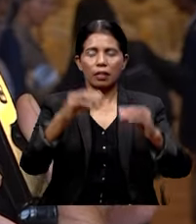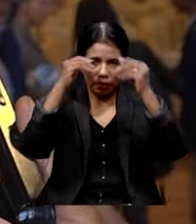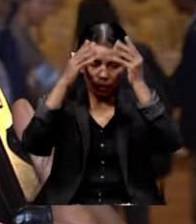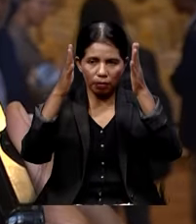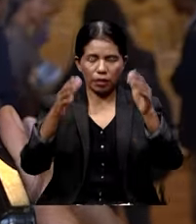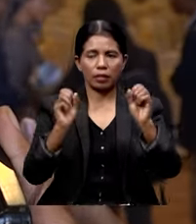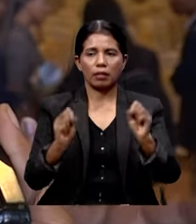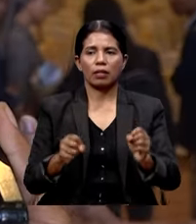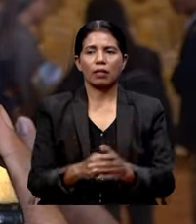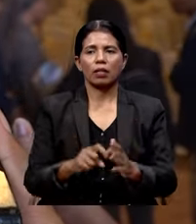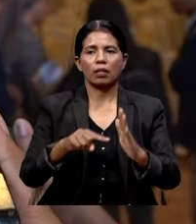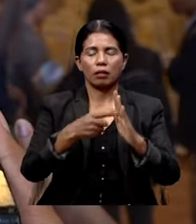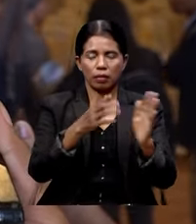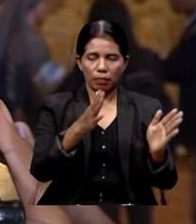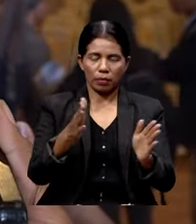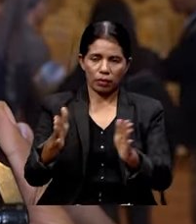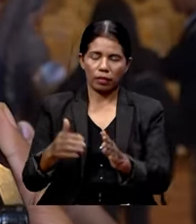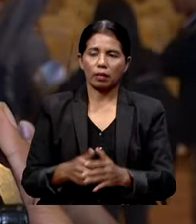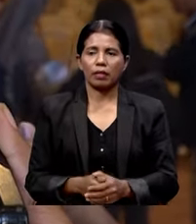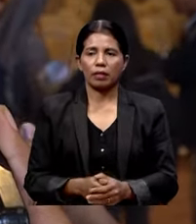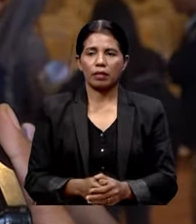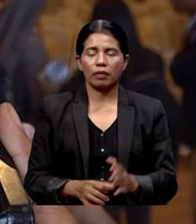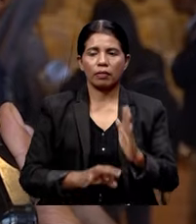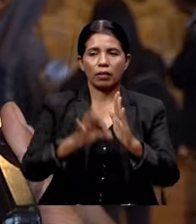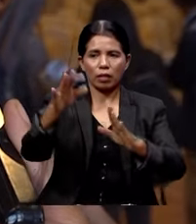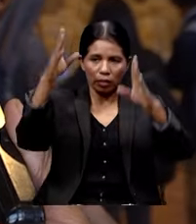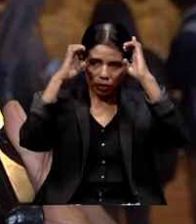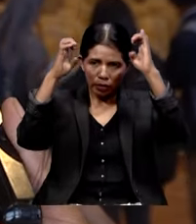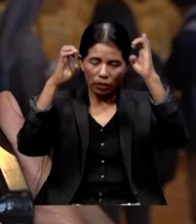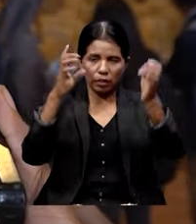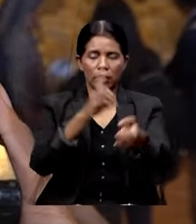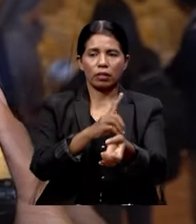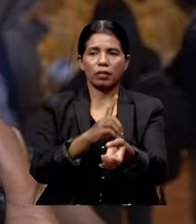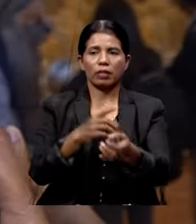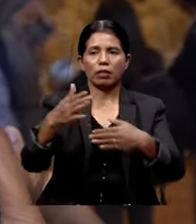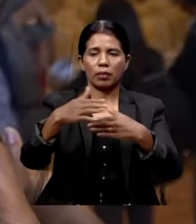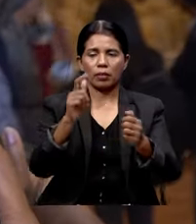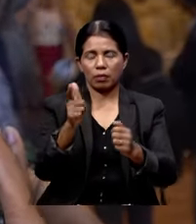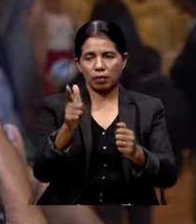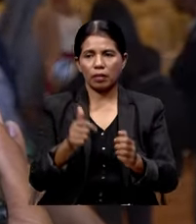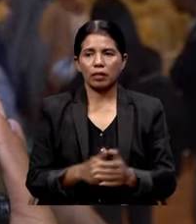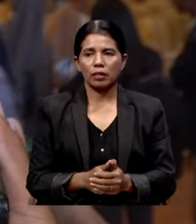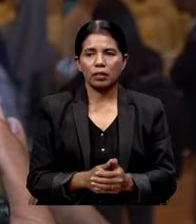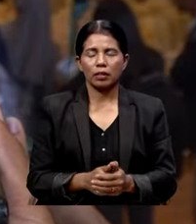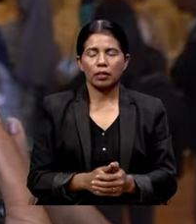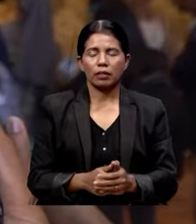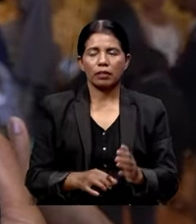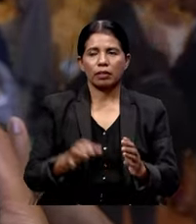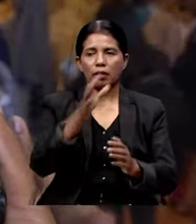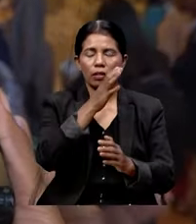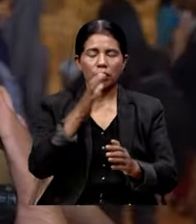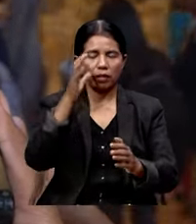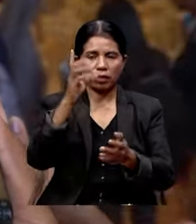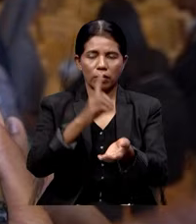TOM para ver o processo. A nessa Faculdade de Educação e Doutoramento Bessigruanolo, Faculdade de Agricultura, mas